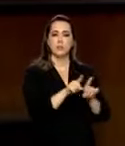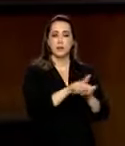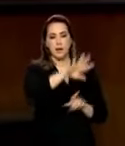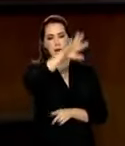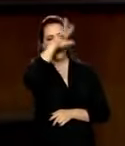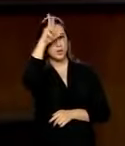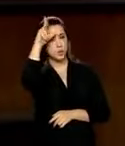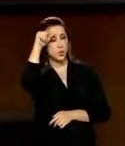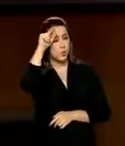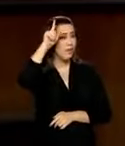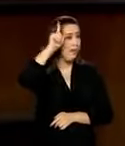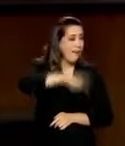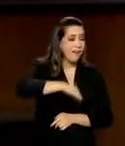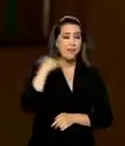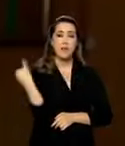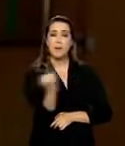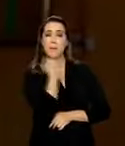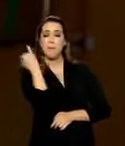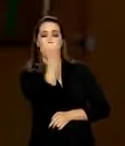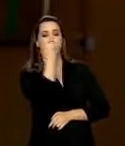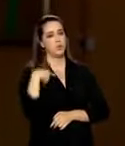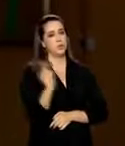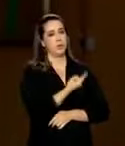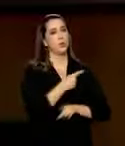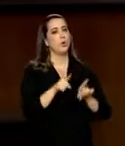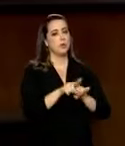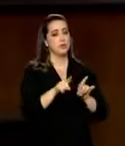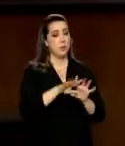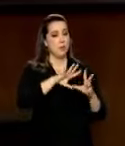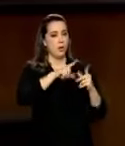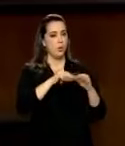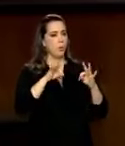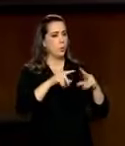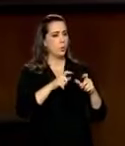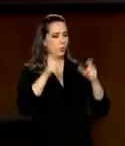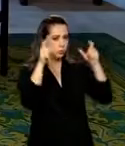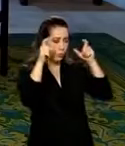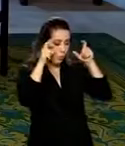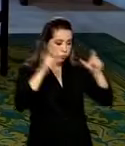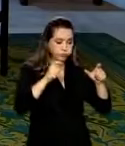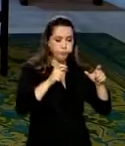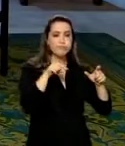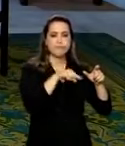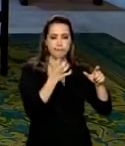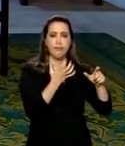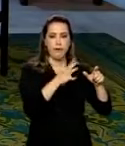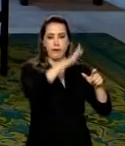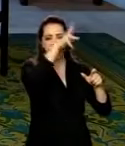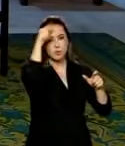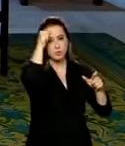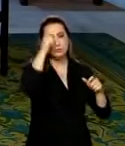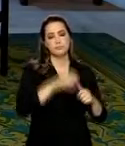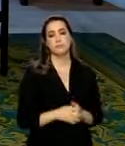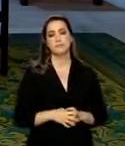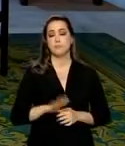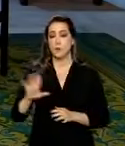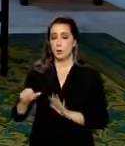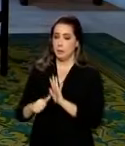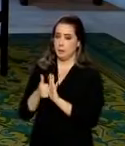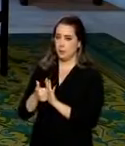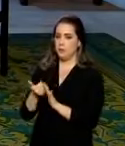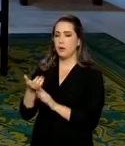é importante para todos nós e quanto ela é cobiçada também pelo mundo todo. Presidente, eu queria primeiro começar perguntando como é que o senhor está, né? O senhor esteve